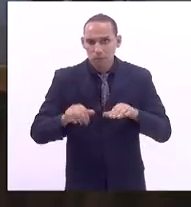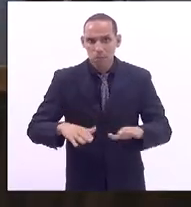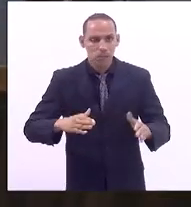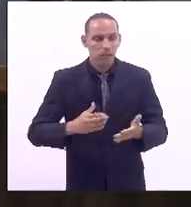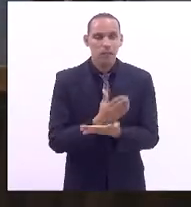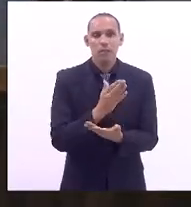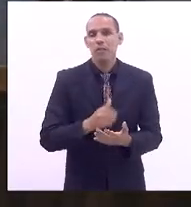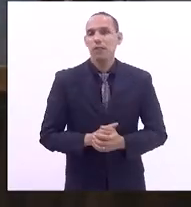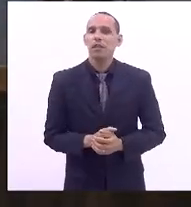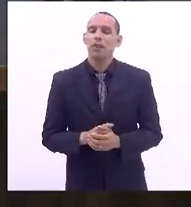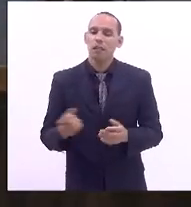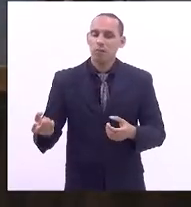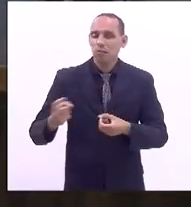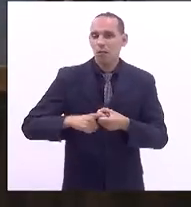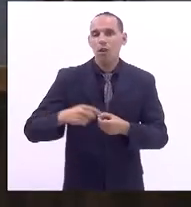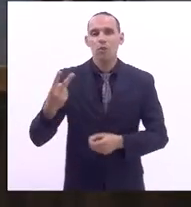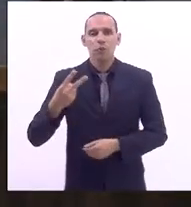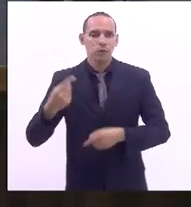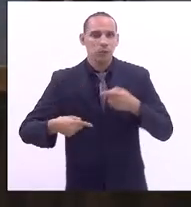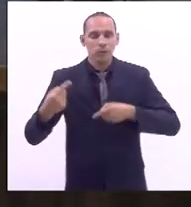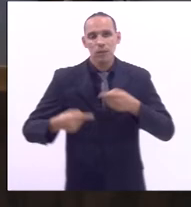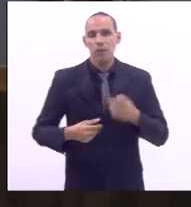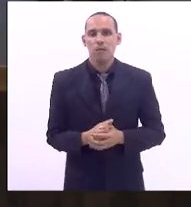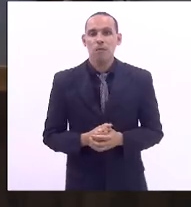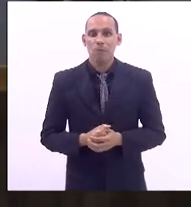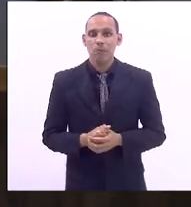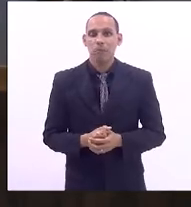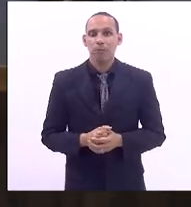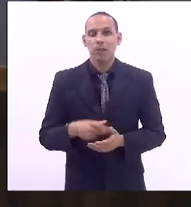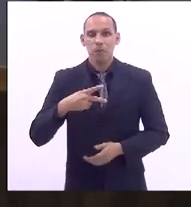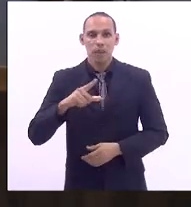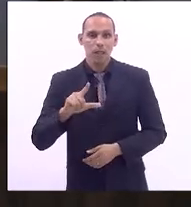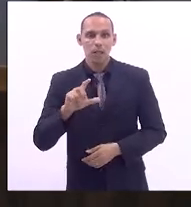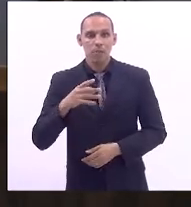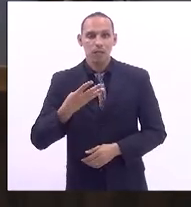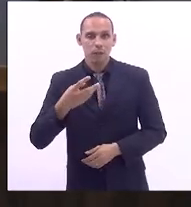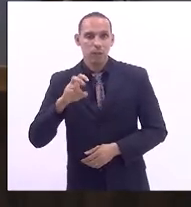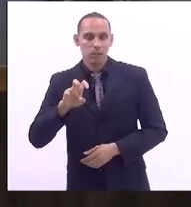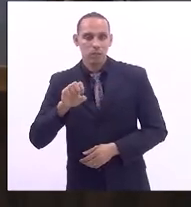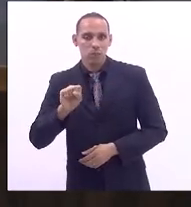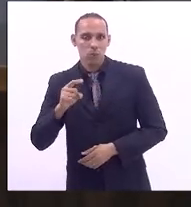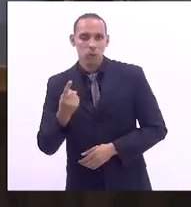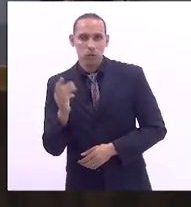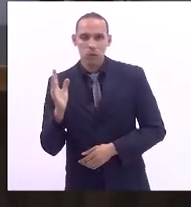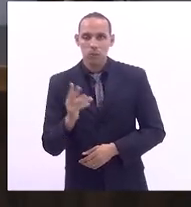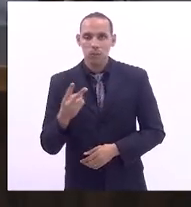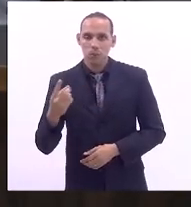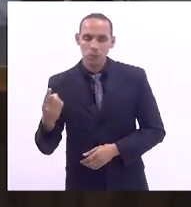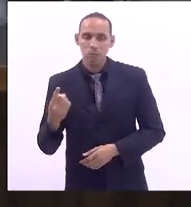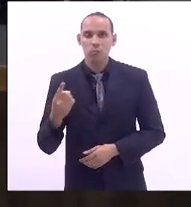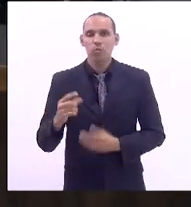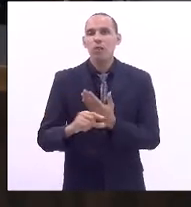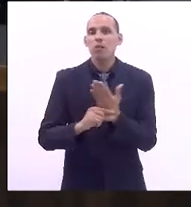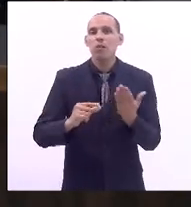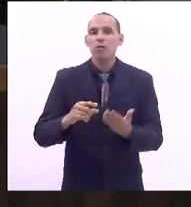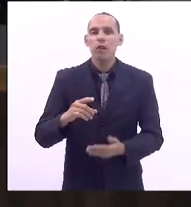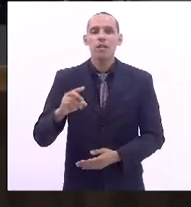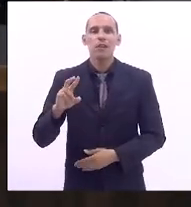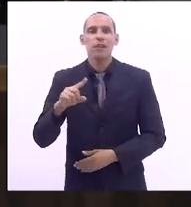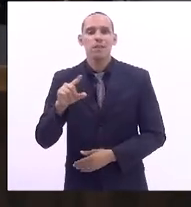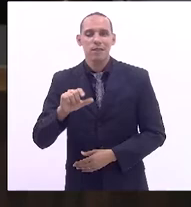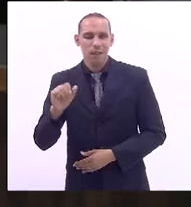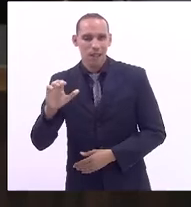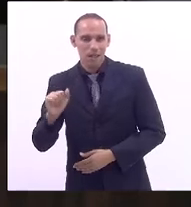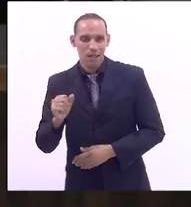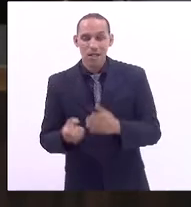aprovado em primeira retorna em segunda discussão projeto de lei 4 5 8 13 21 de autoria do Deputado Renato Zaca dispõe sobre